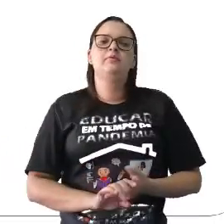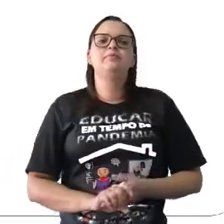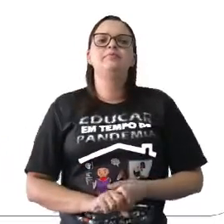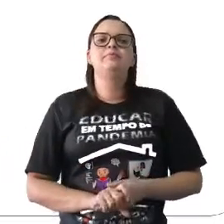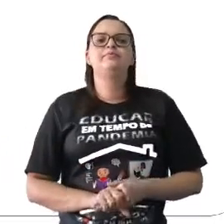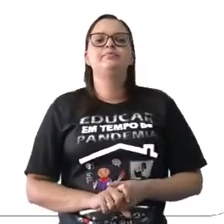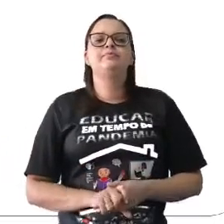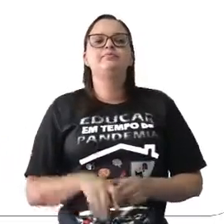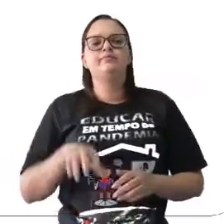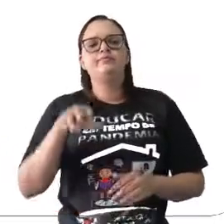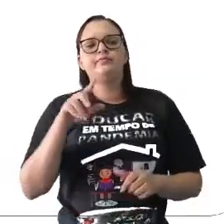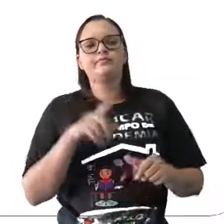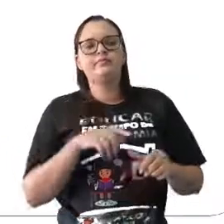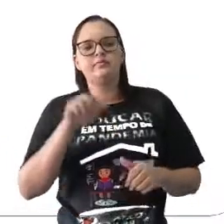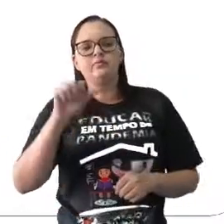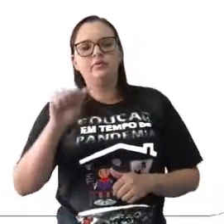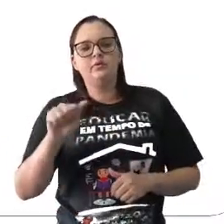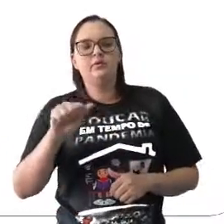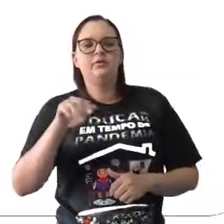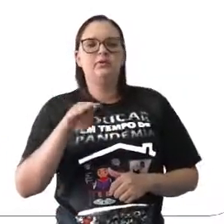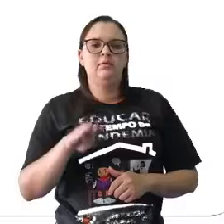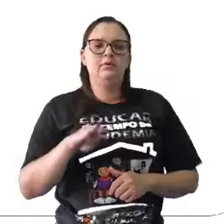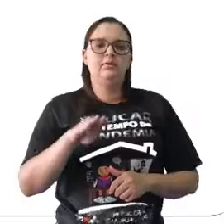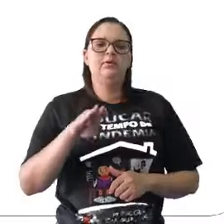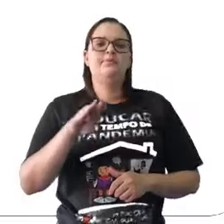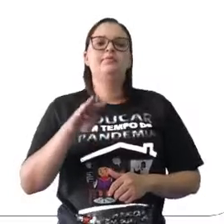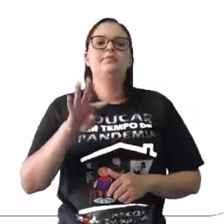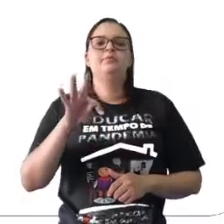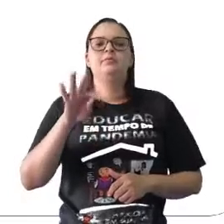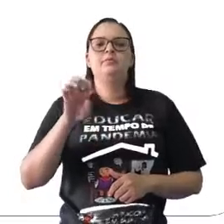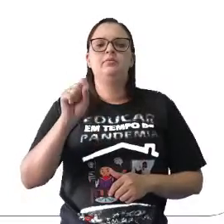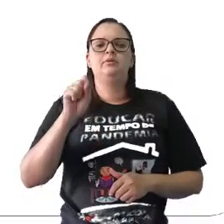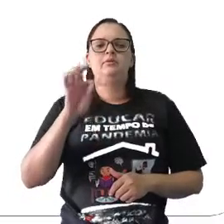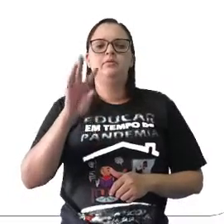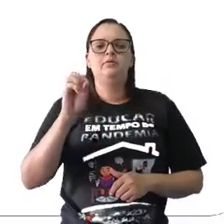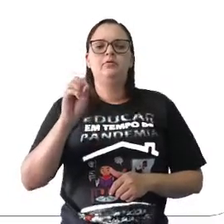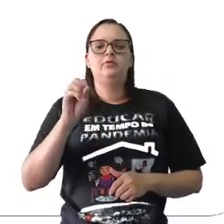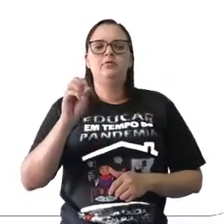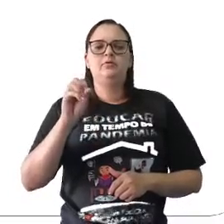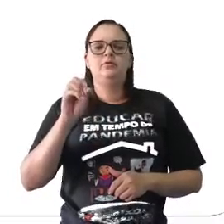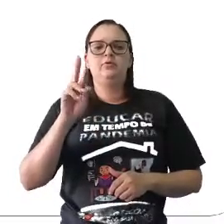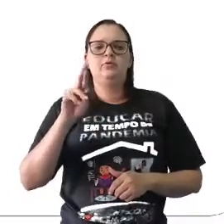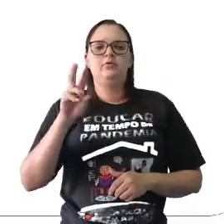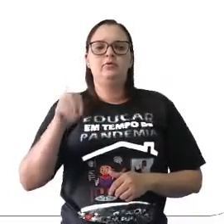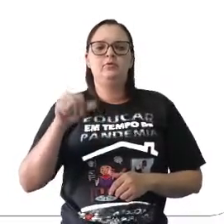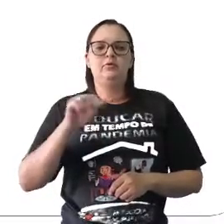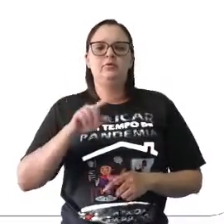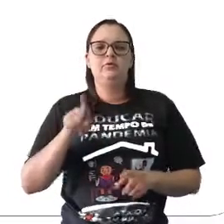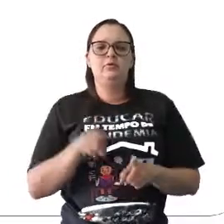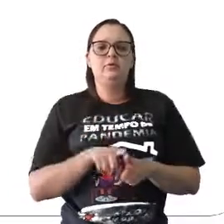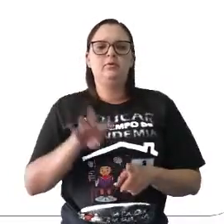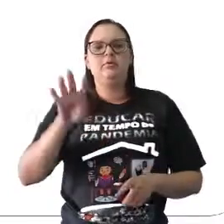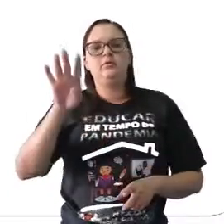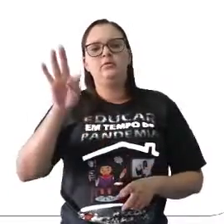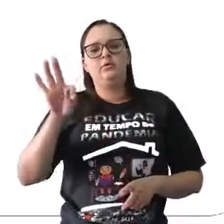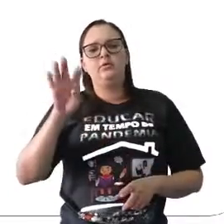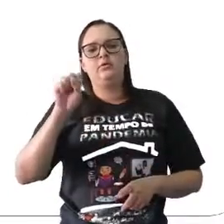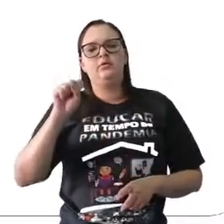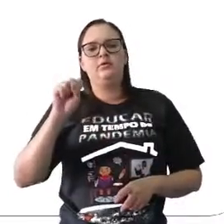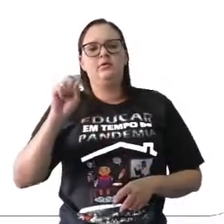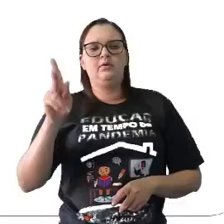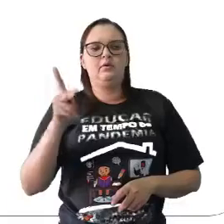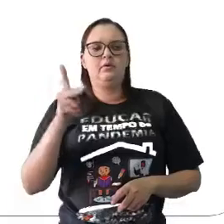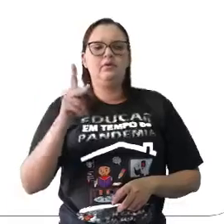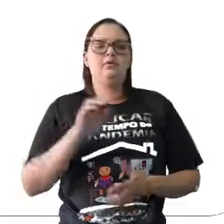são e para que servem esses hormônios. Na letra B, nós temos a testosterona e o TSH. Na letra C, a progesterona e